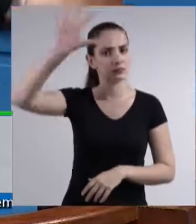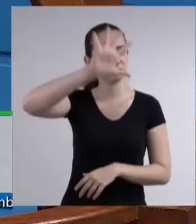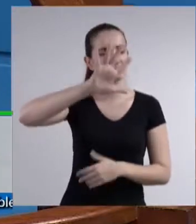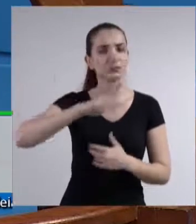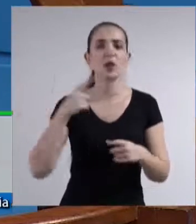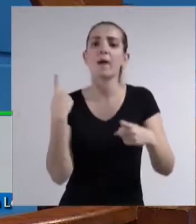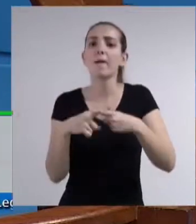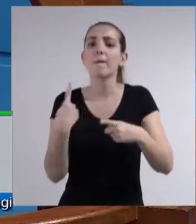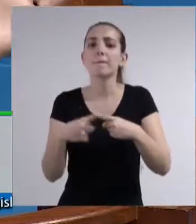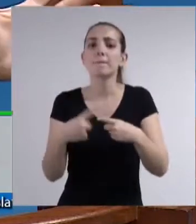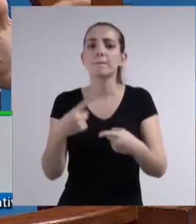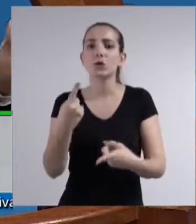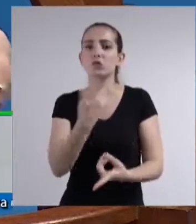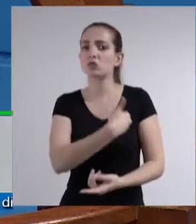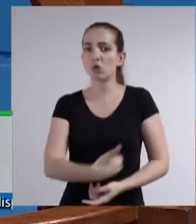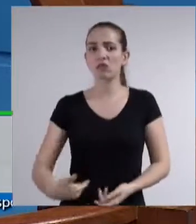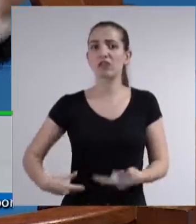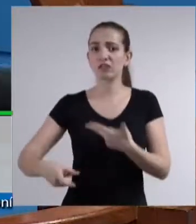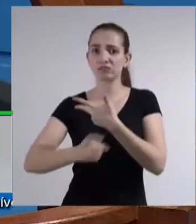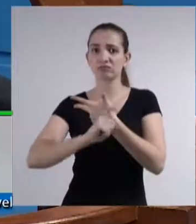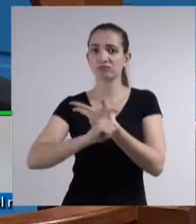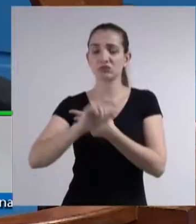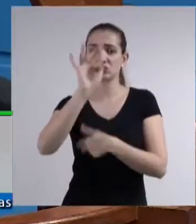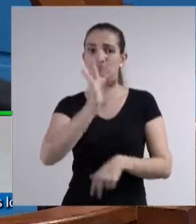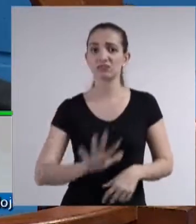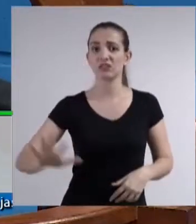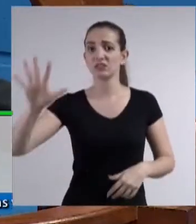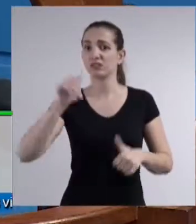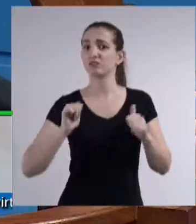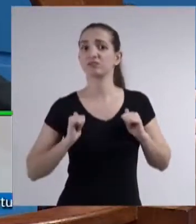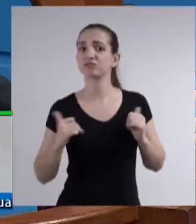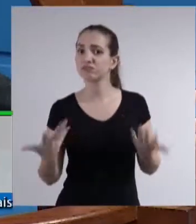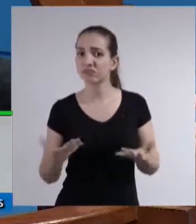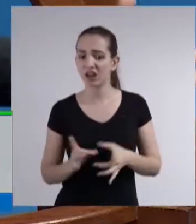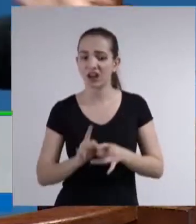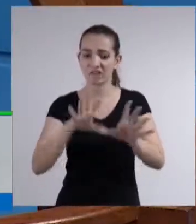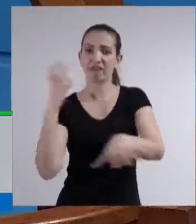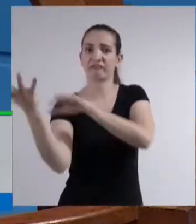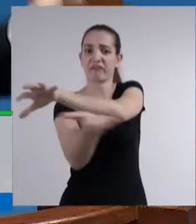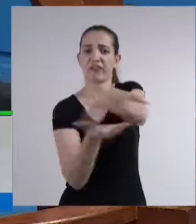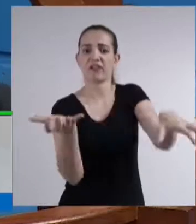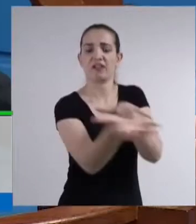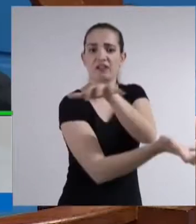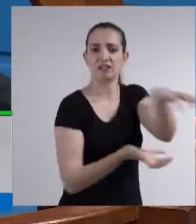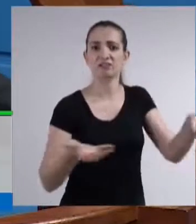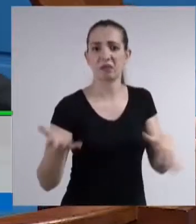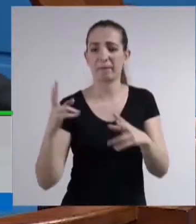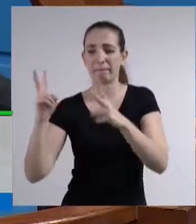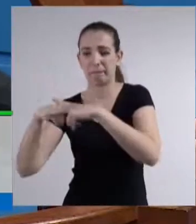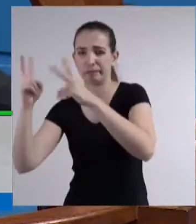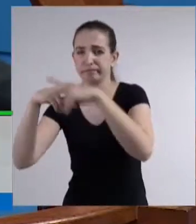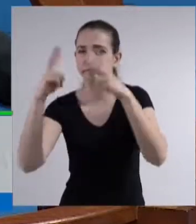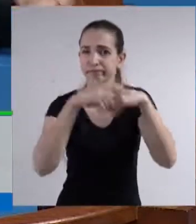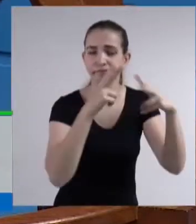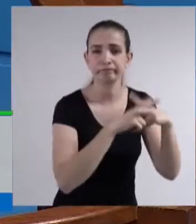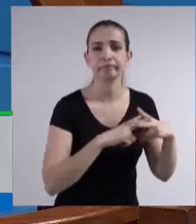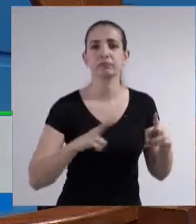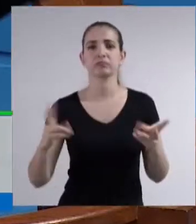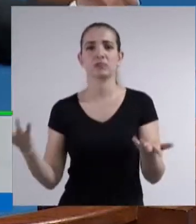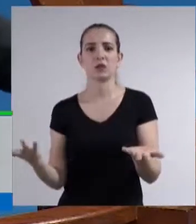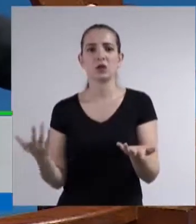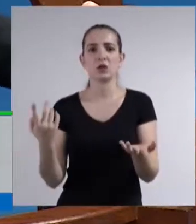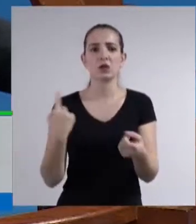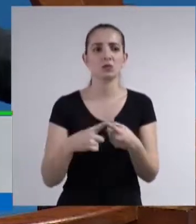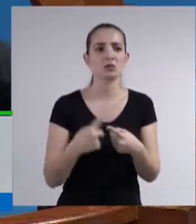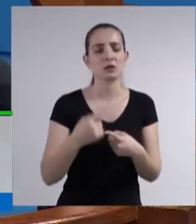que deixa a situação virar esse caos que está, né, as pessoas brigando entre si, né, por uma questão,